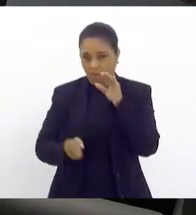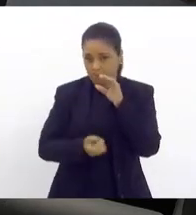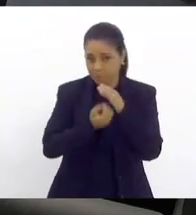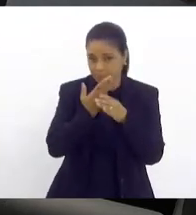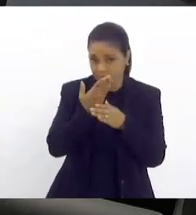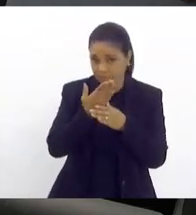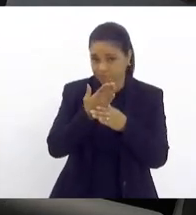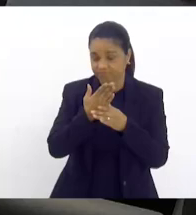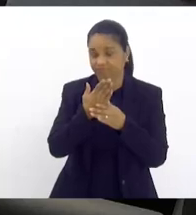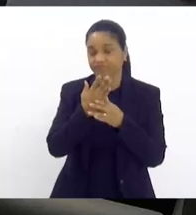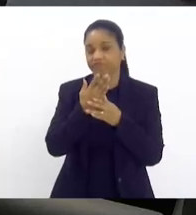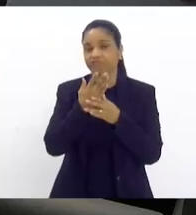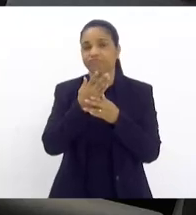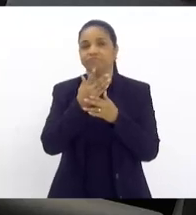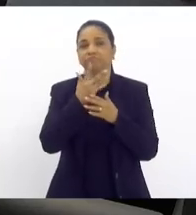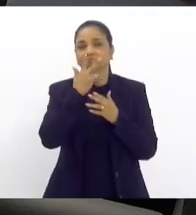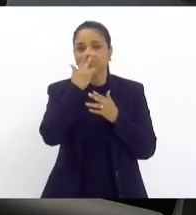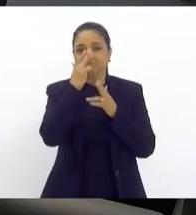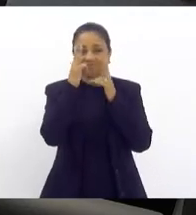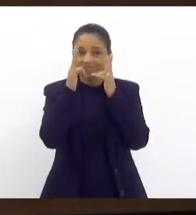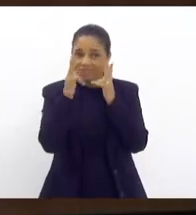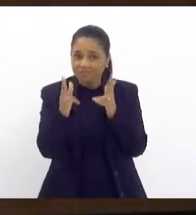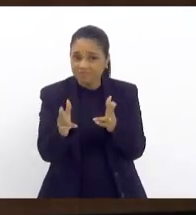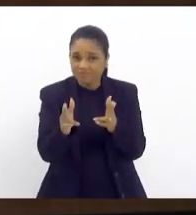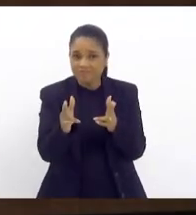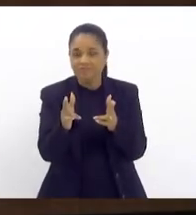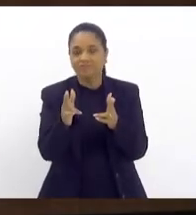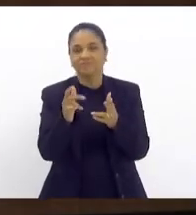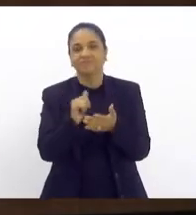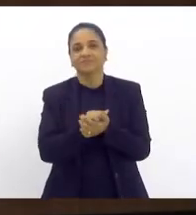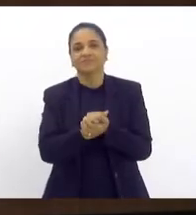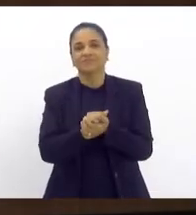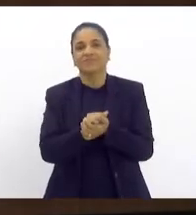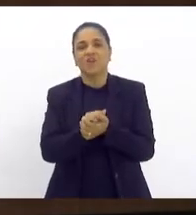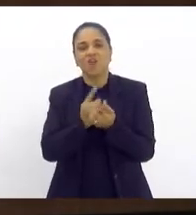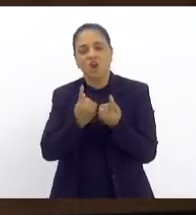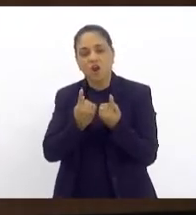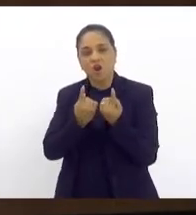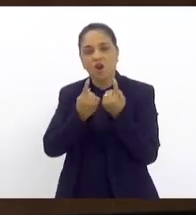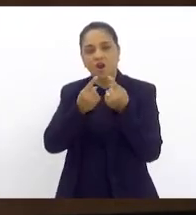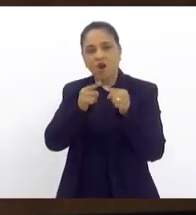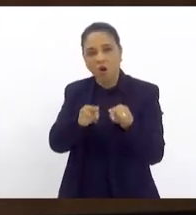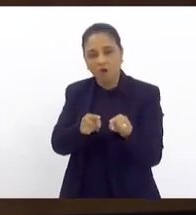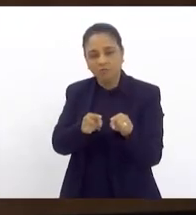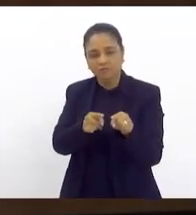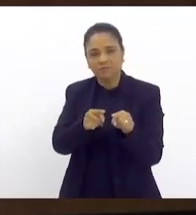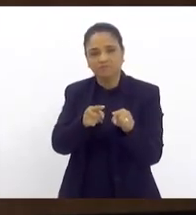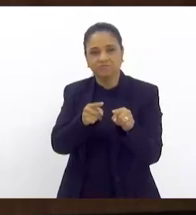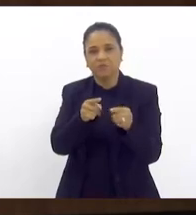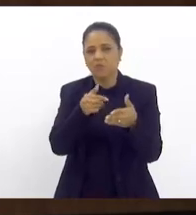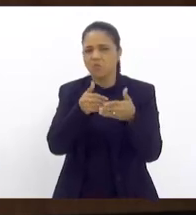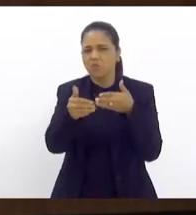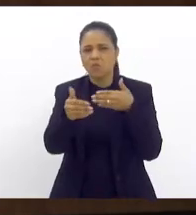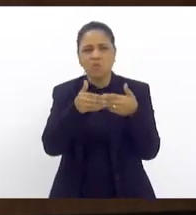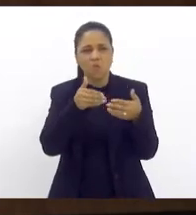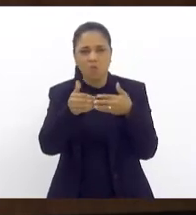semelhante que tratava do combate a toda a forma de discriminação